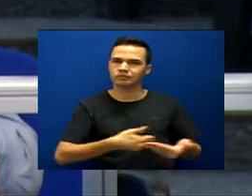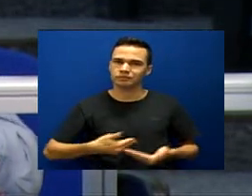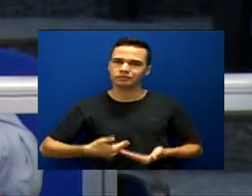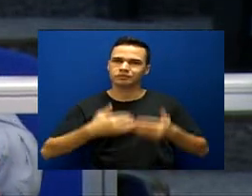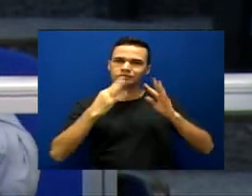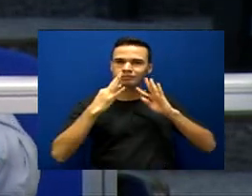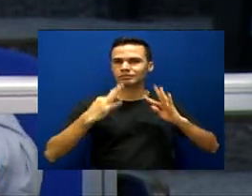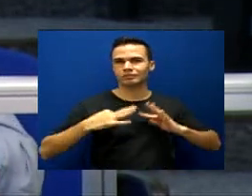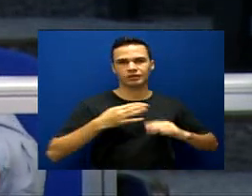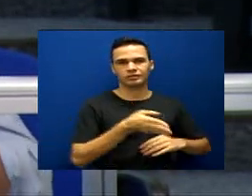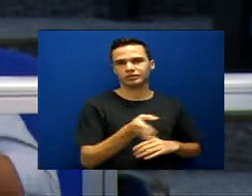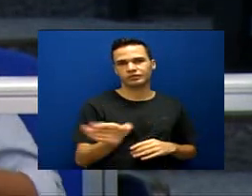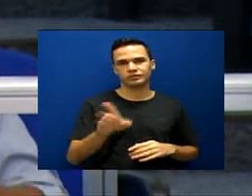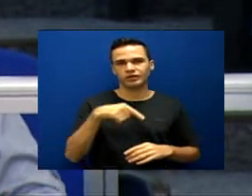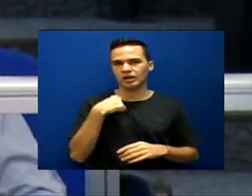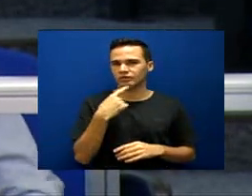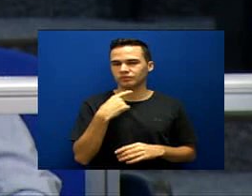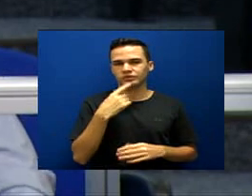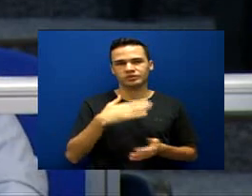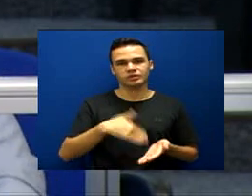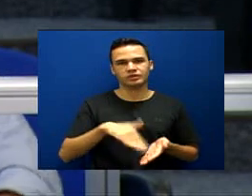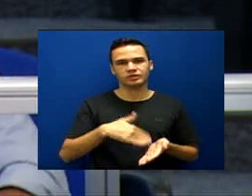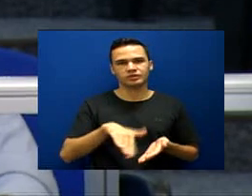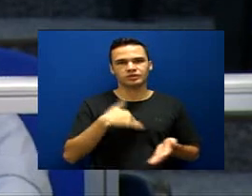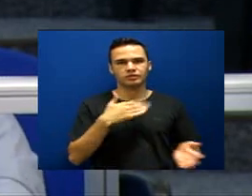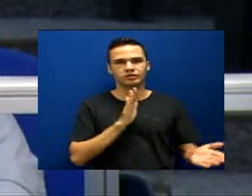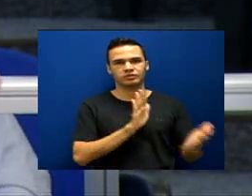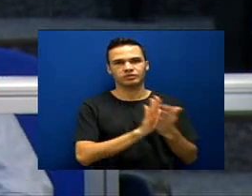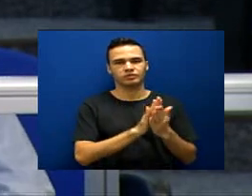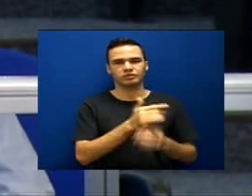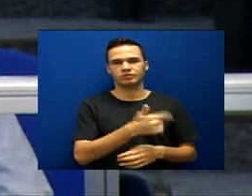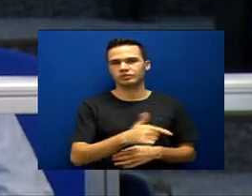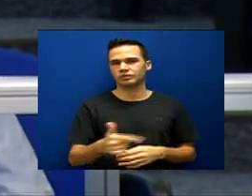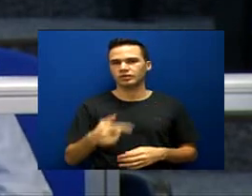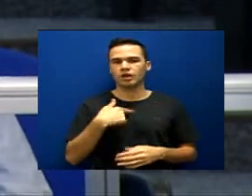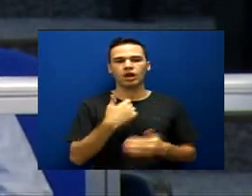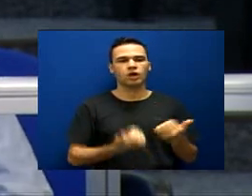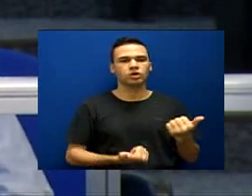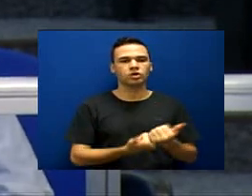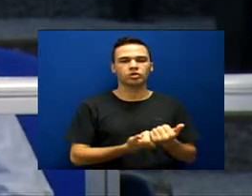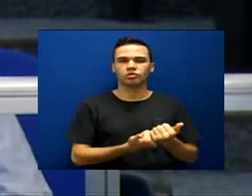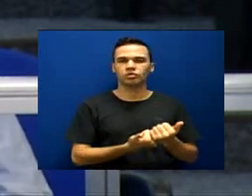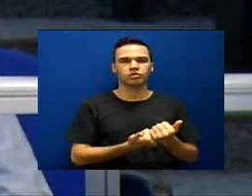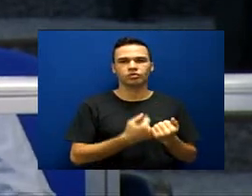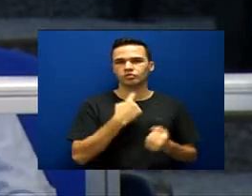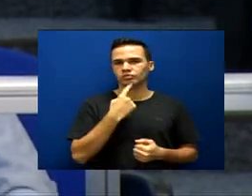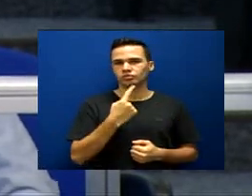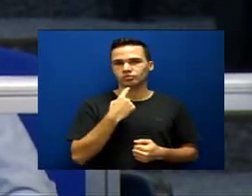senhor não chegaria até lá, o secretário não ia recebê-lo. Não é assessor que vai fazer isso, o senhor